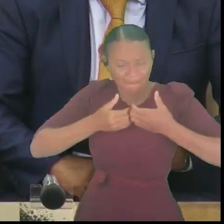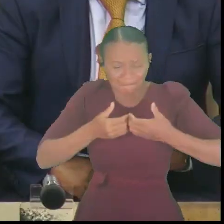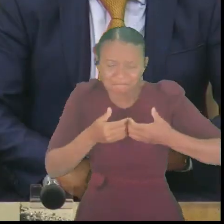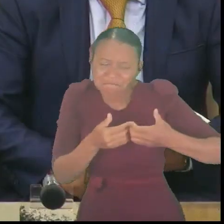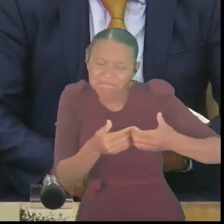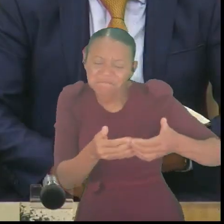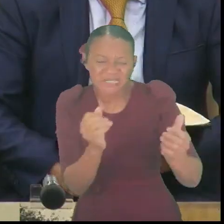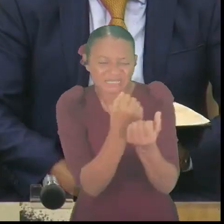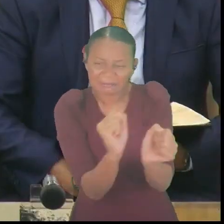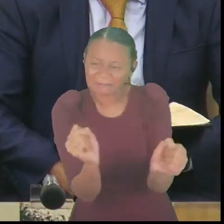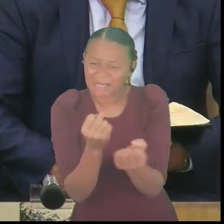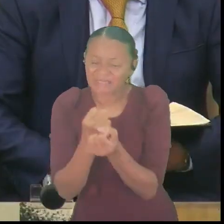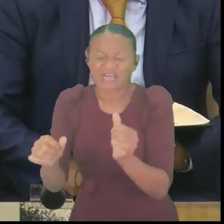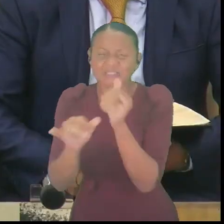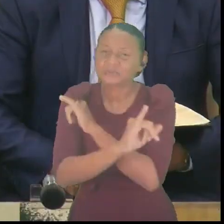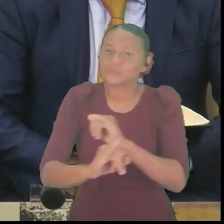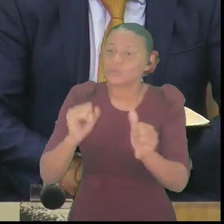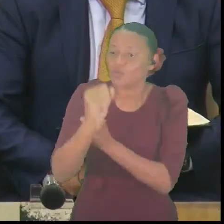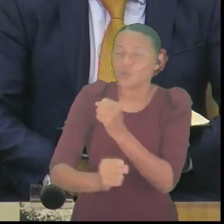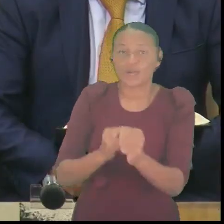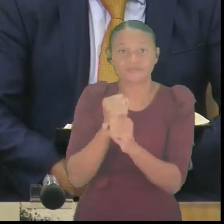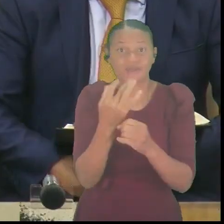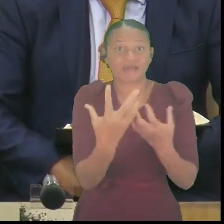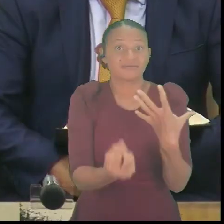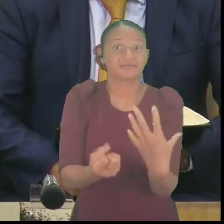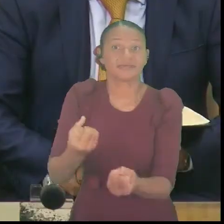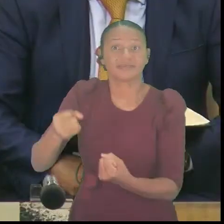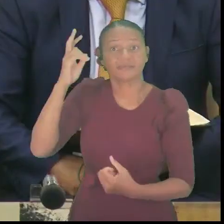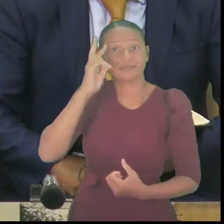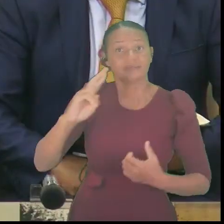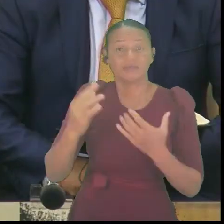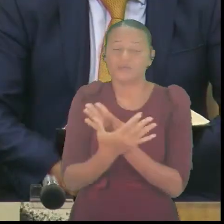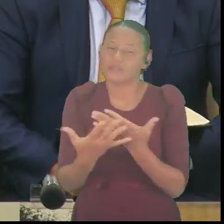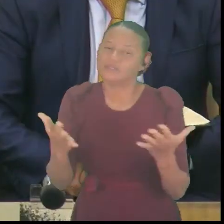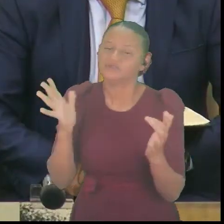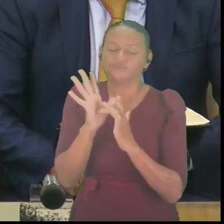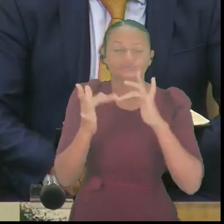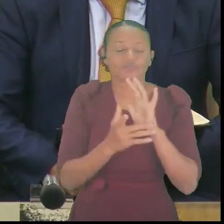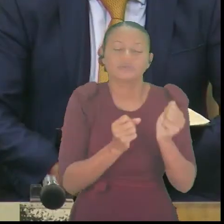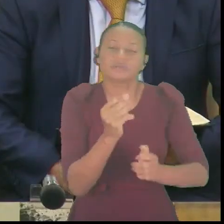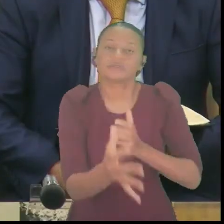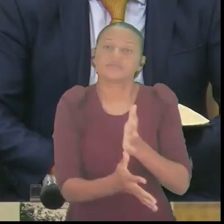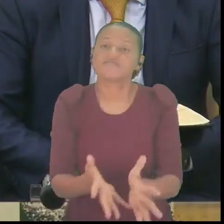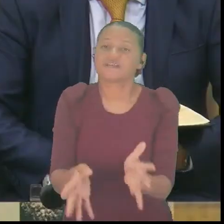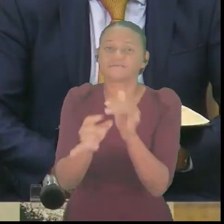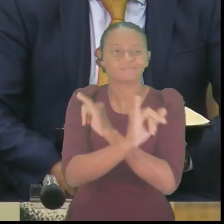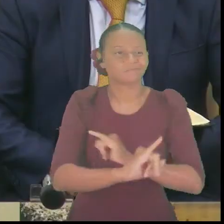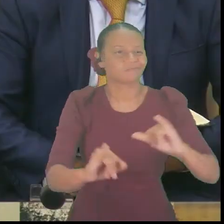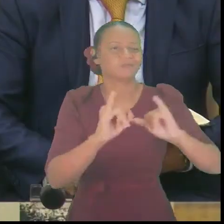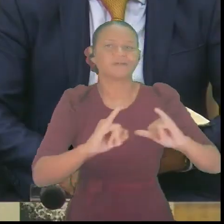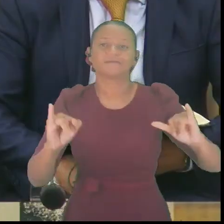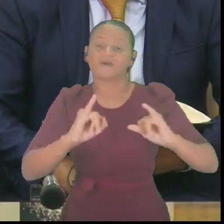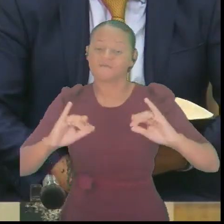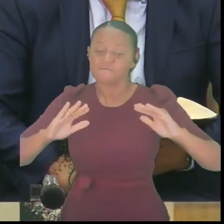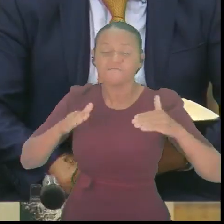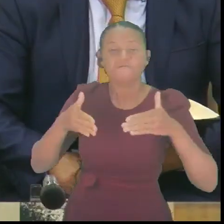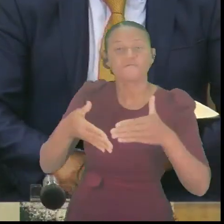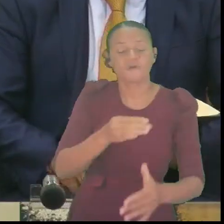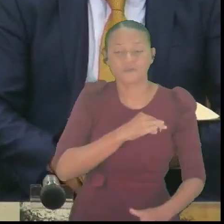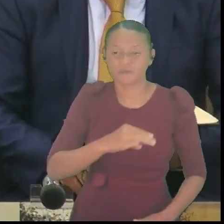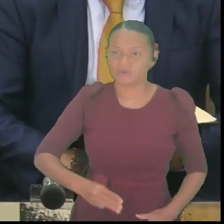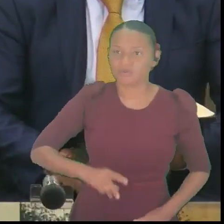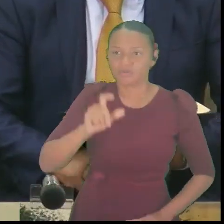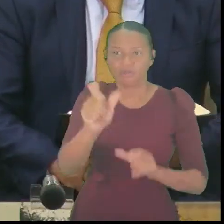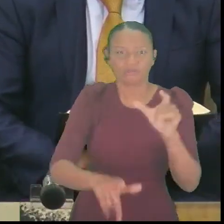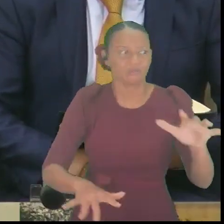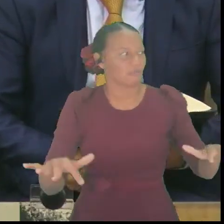presos, anunciar o ano aceitável do Senhor. E com isso Jesus fez aquilo que nós chamamos de declaração messiânica. O povo estava